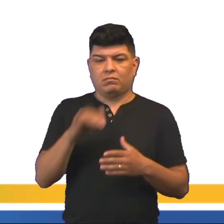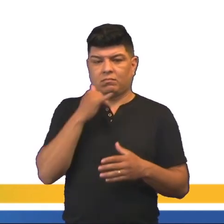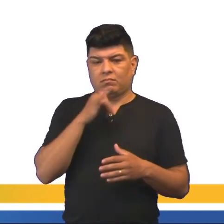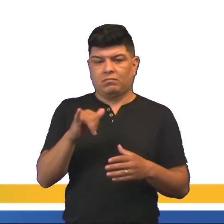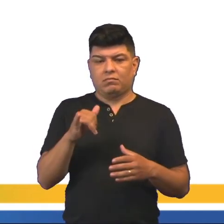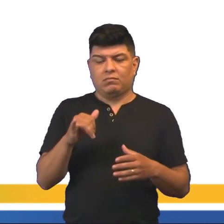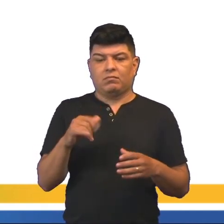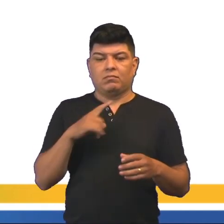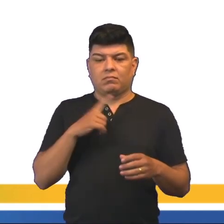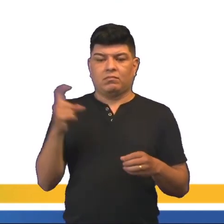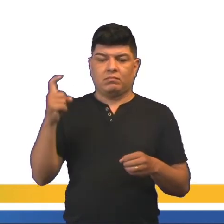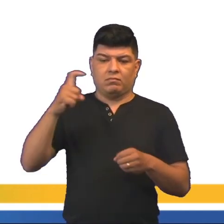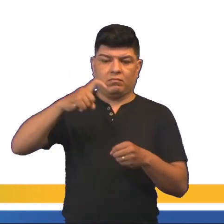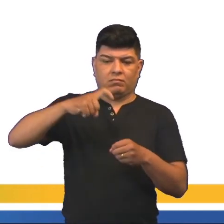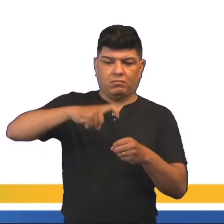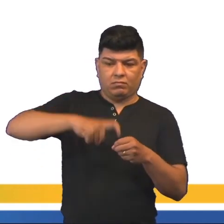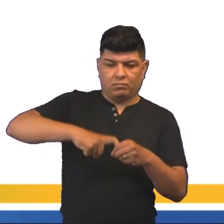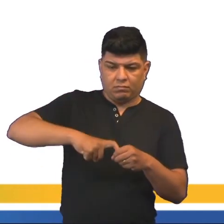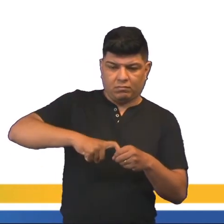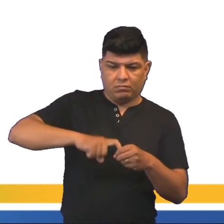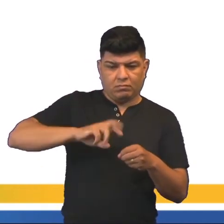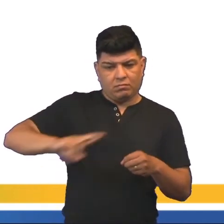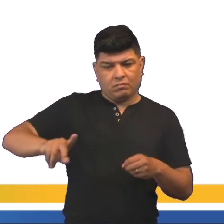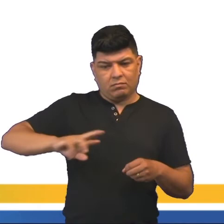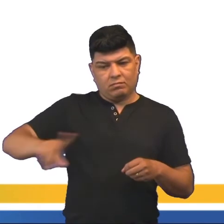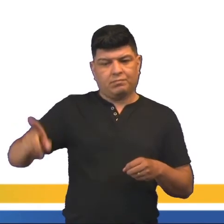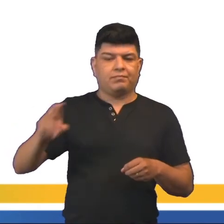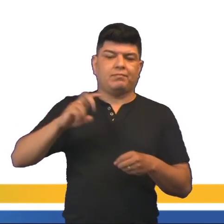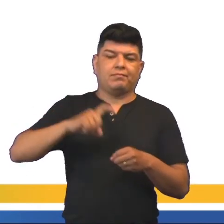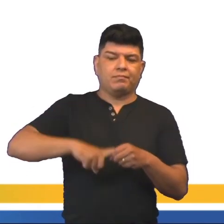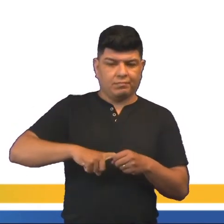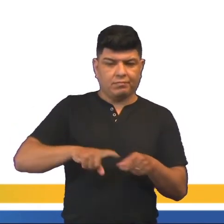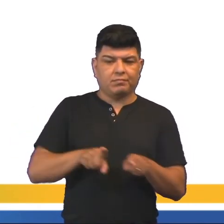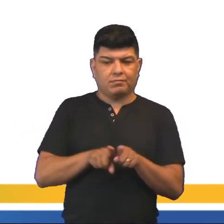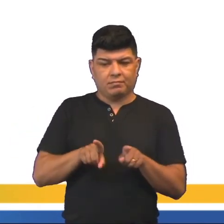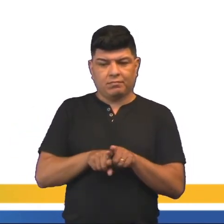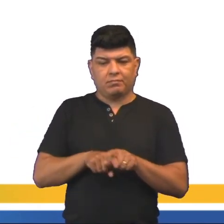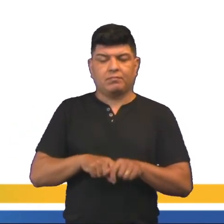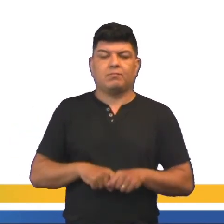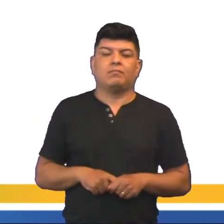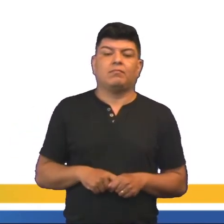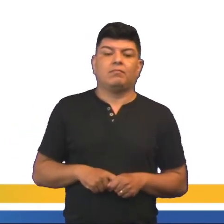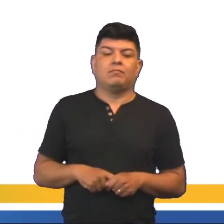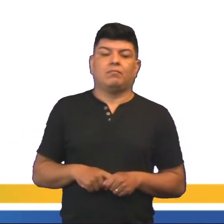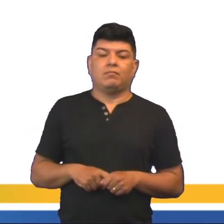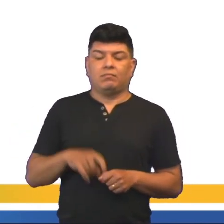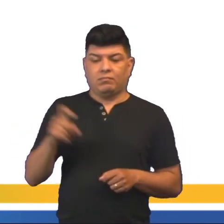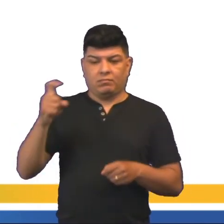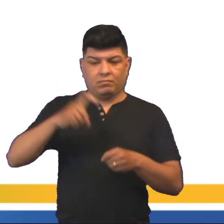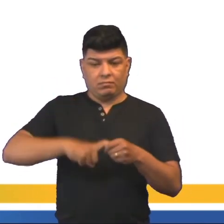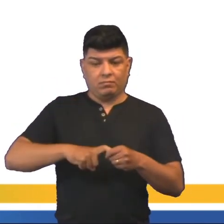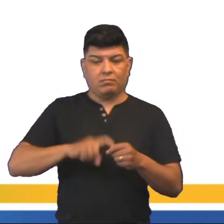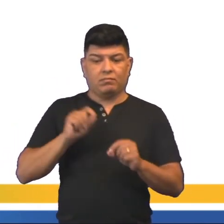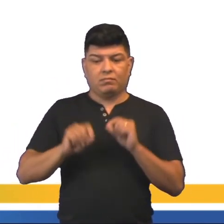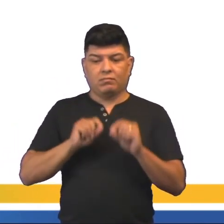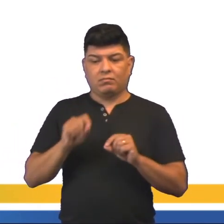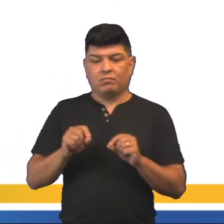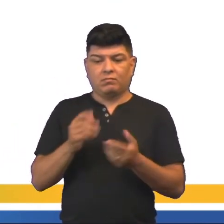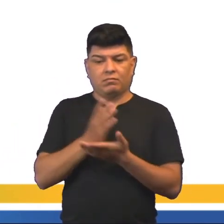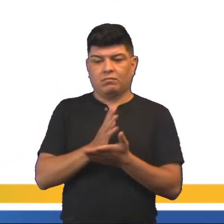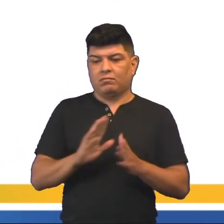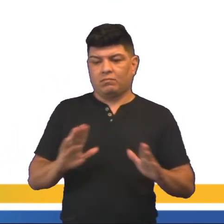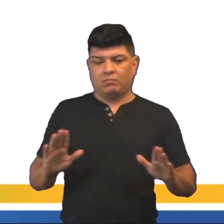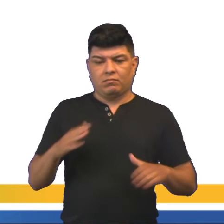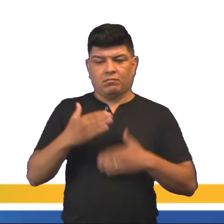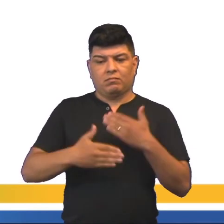de energia, nós temos as que são renováveis e as que não são renováveis. As renováveis são as que não se